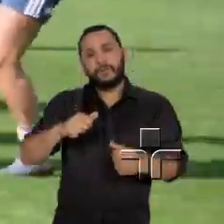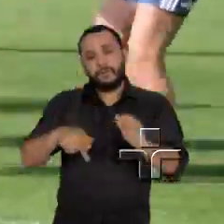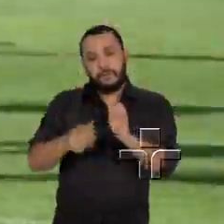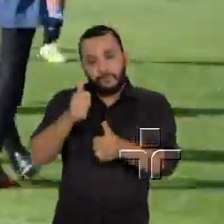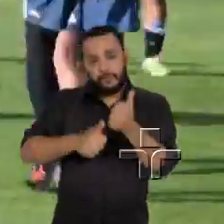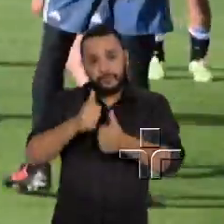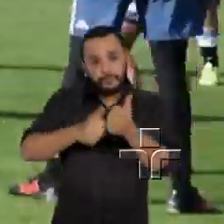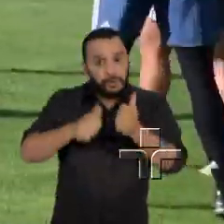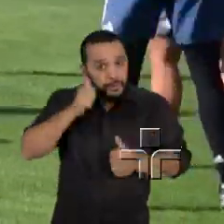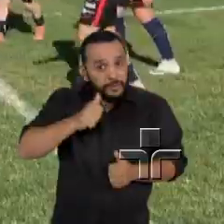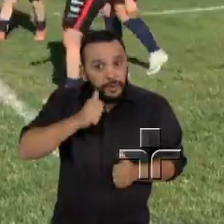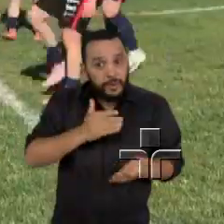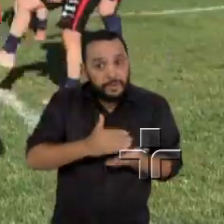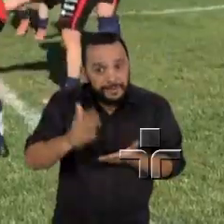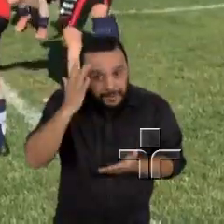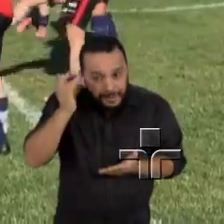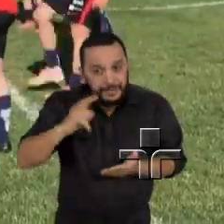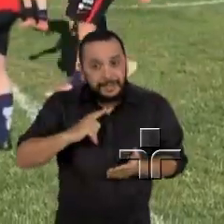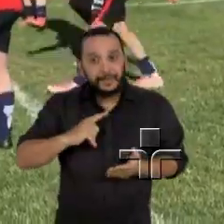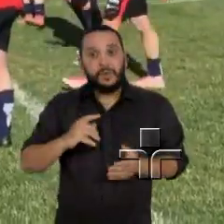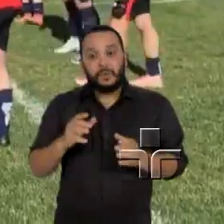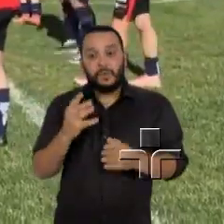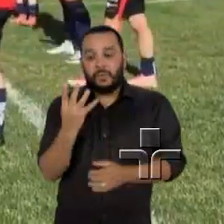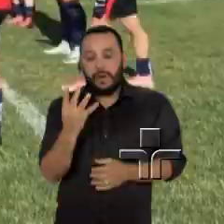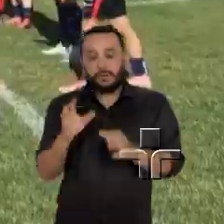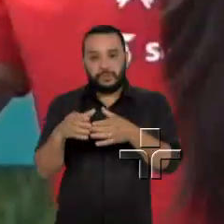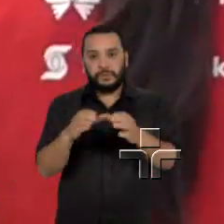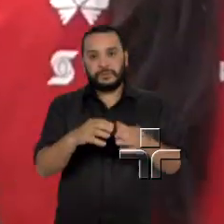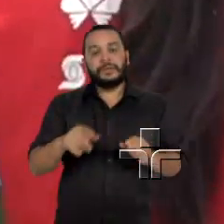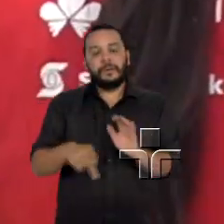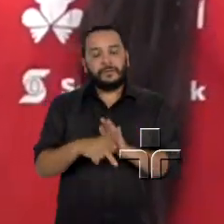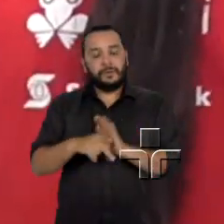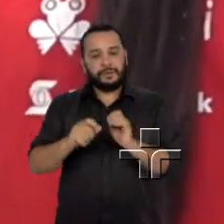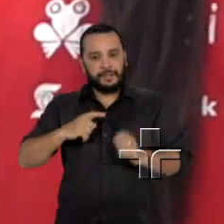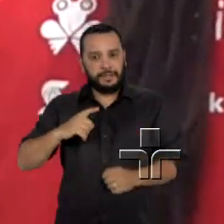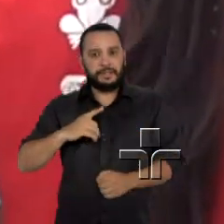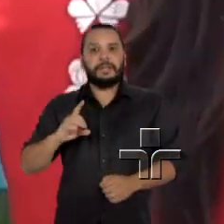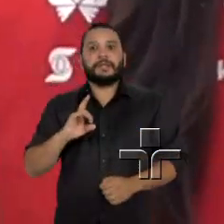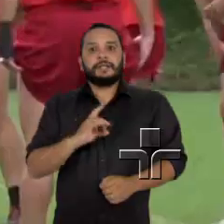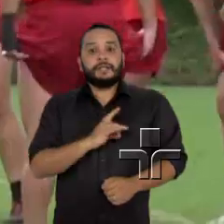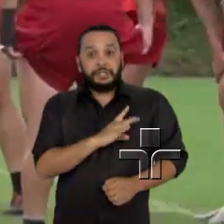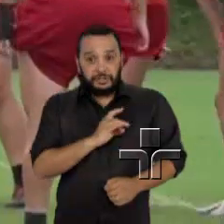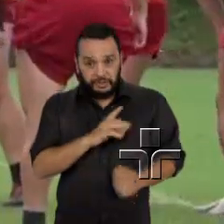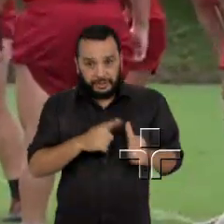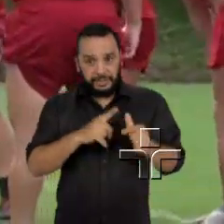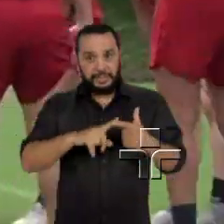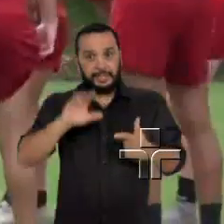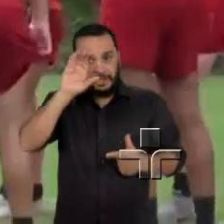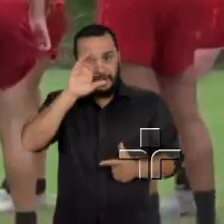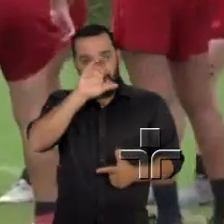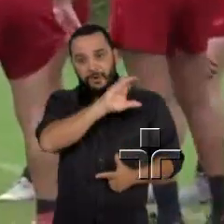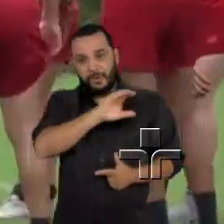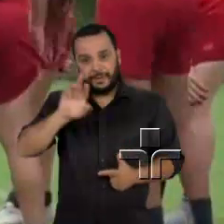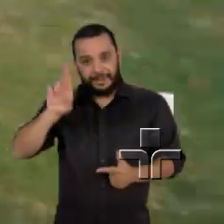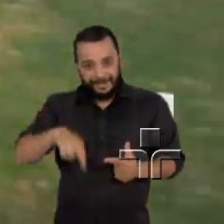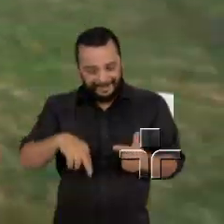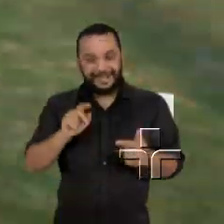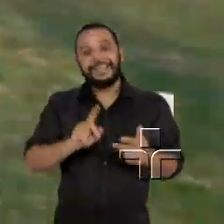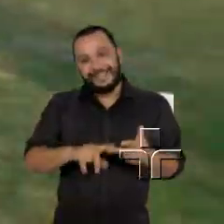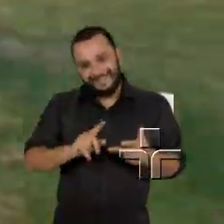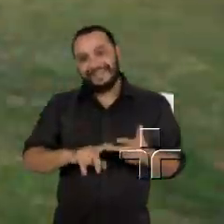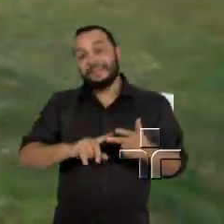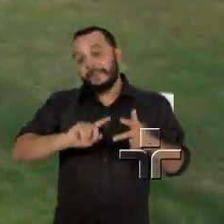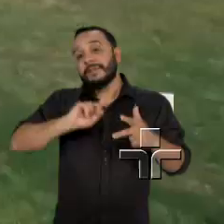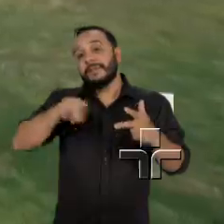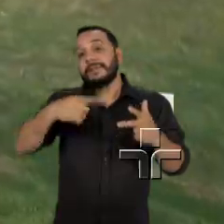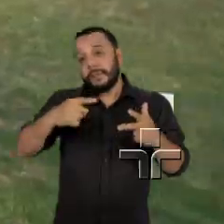as 4 equipes participantes em campo. Chile e Costa Rica às 7 horas da noite no horário oficial de Brasília e logo